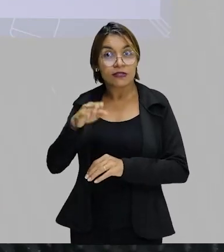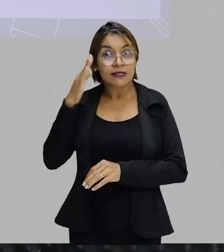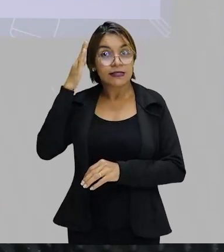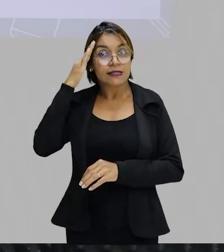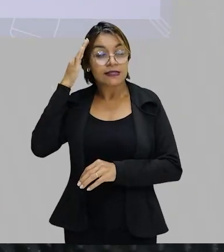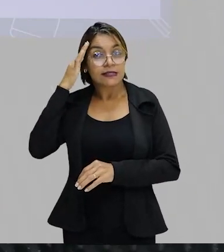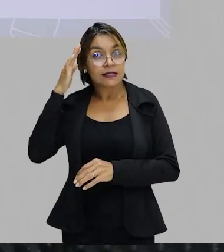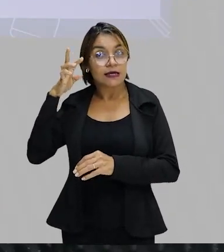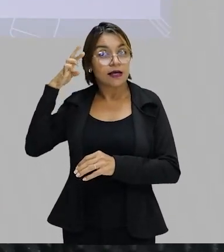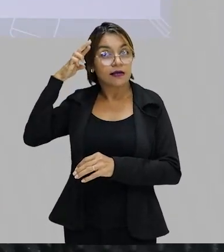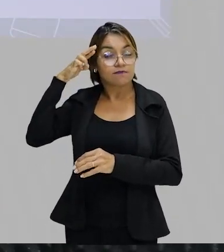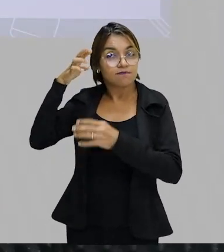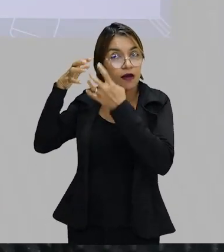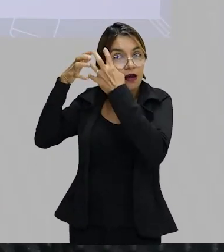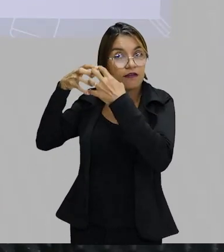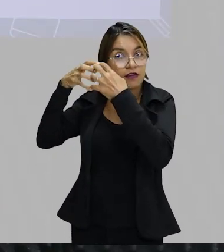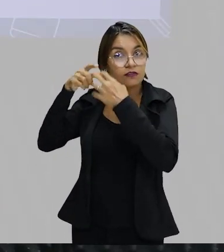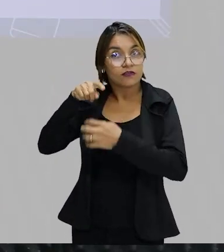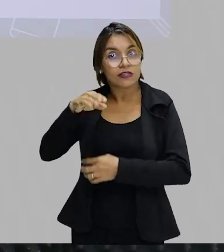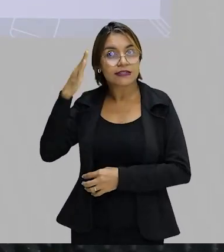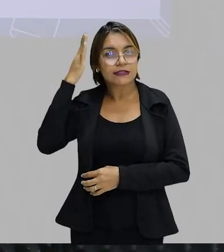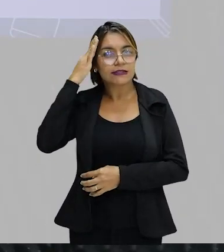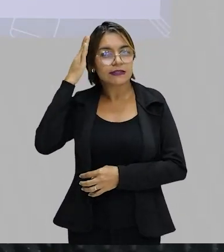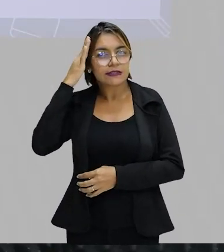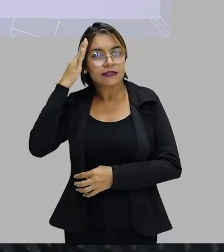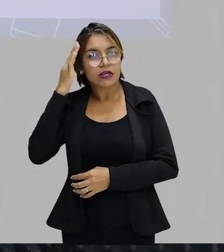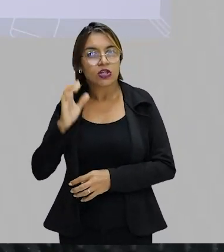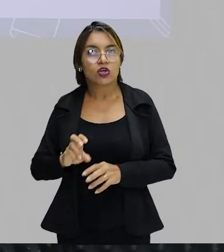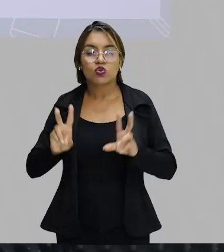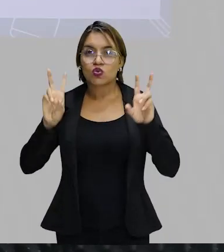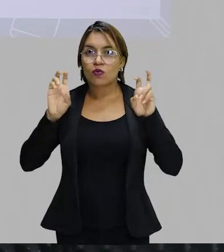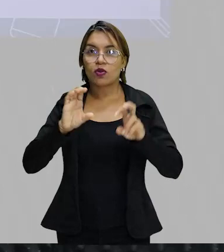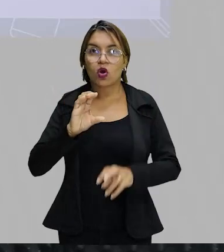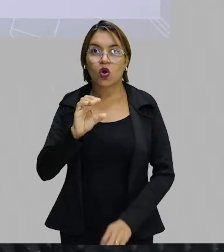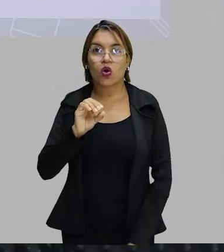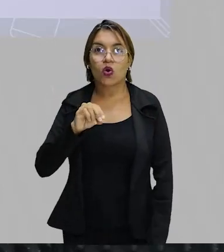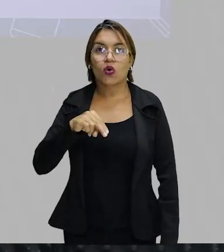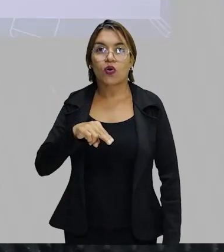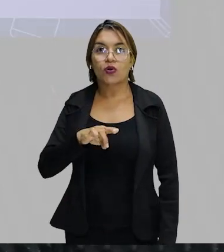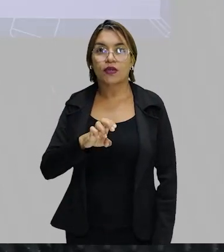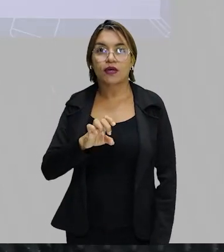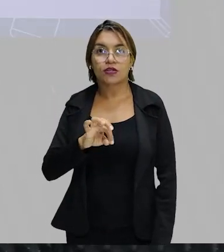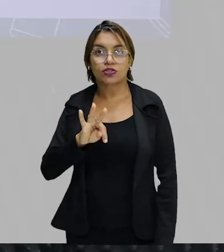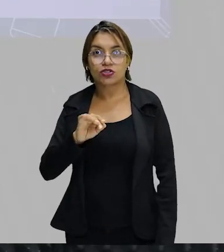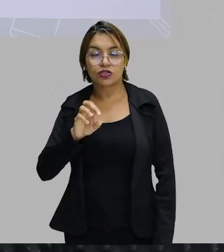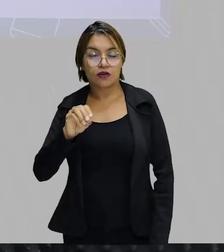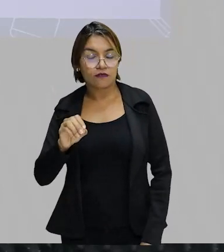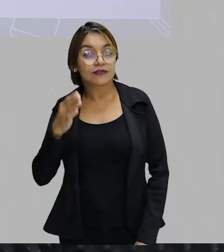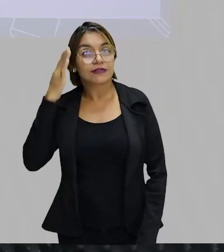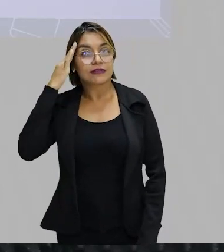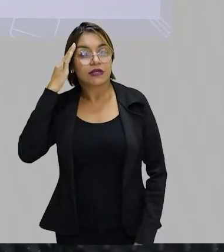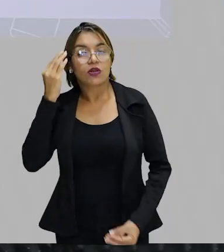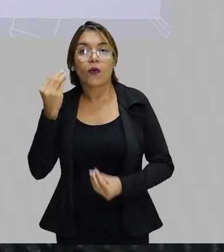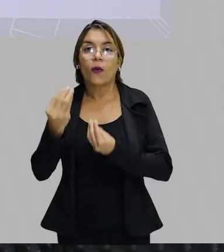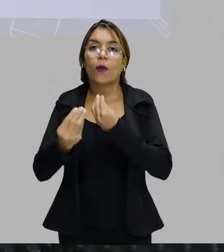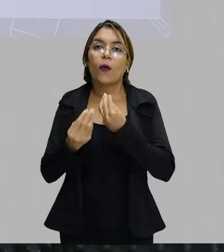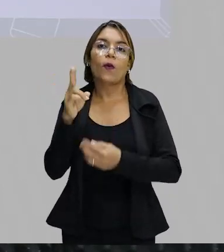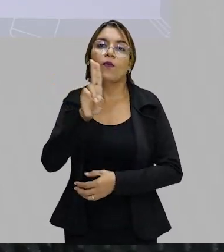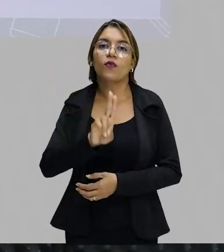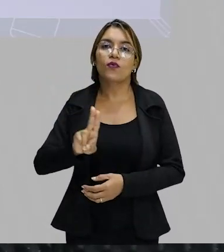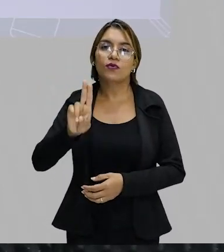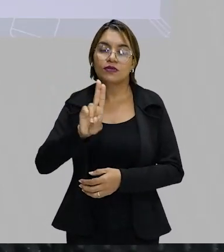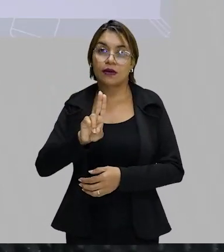feitas e reconheçam e saibam dos conectivos e entendam como cada um vai funcionar. Daí a regra para cada um